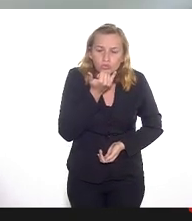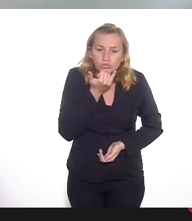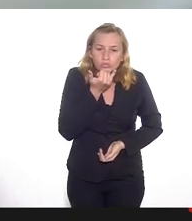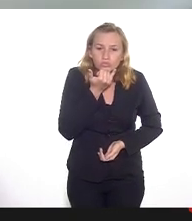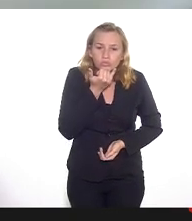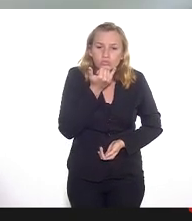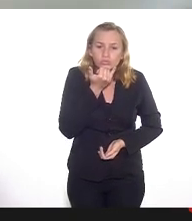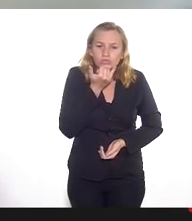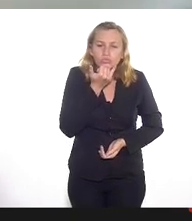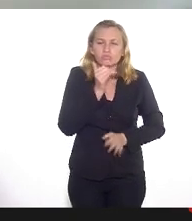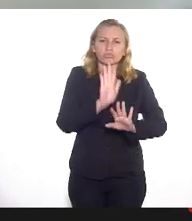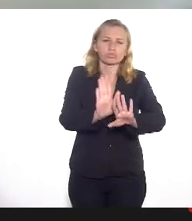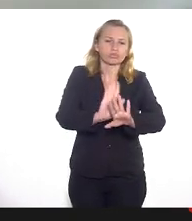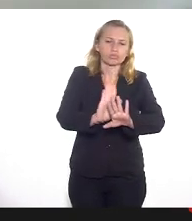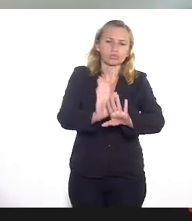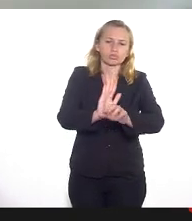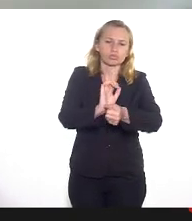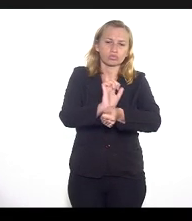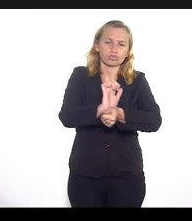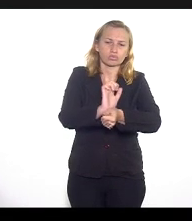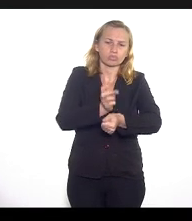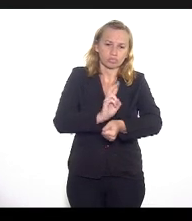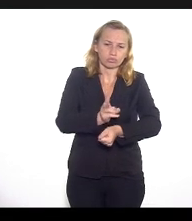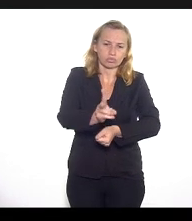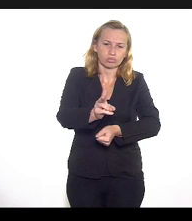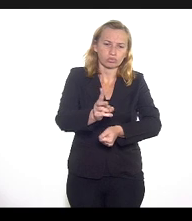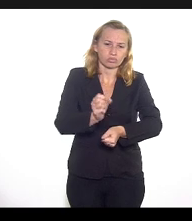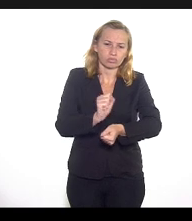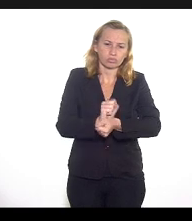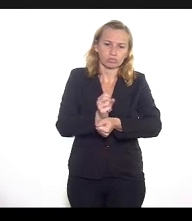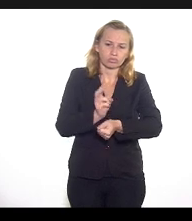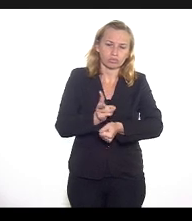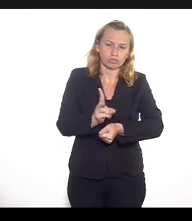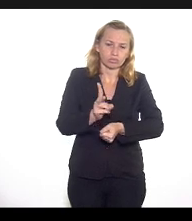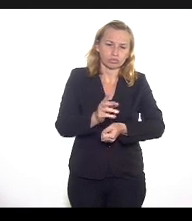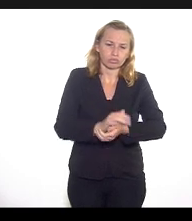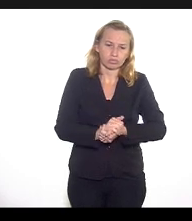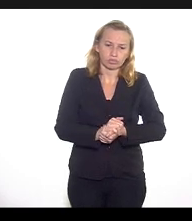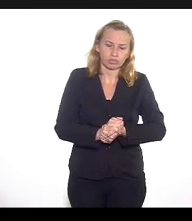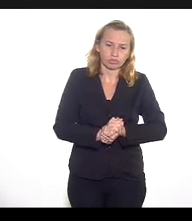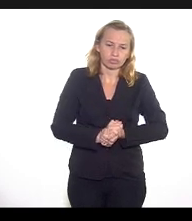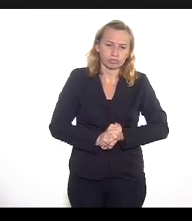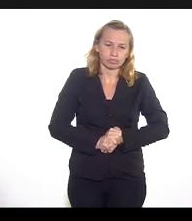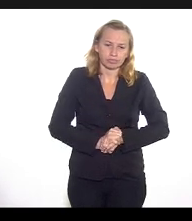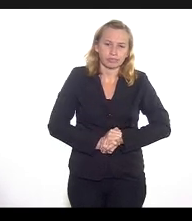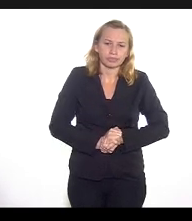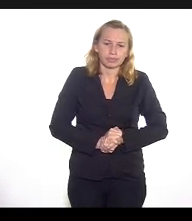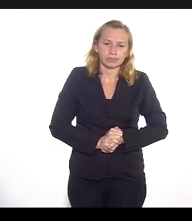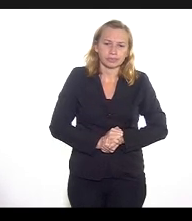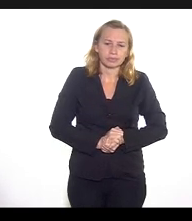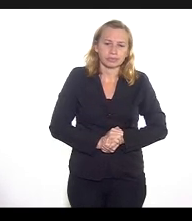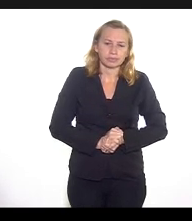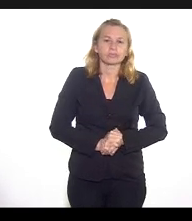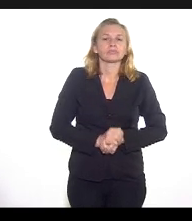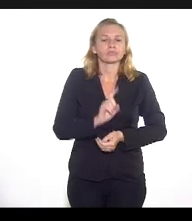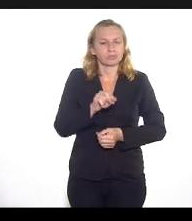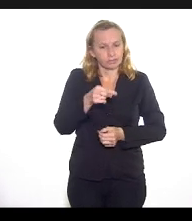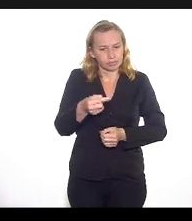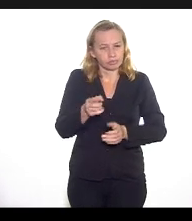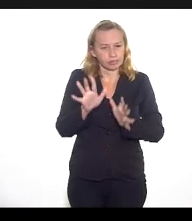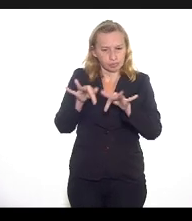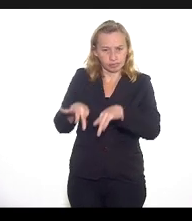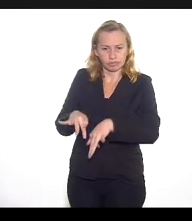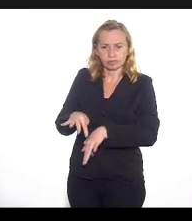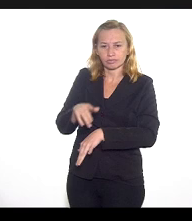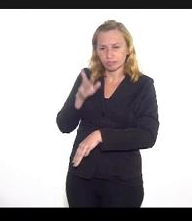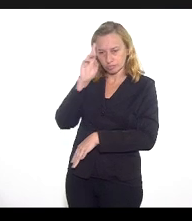Não, por favor. Pode continuar. Não, eu só faria uma colocação. Quando ele acabar, o senhor coloca, pode deixar. Tudo